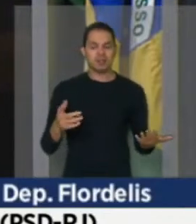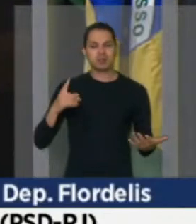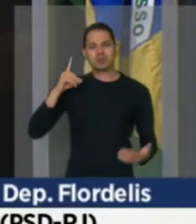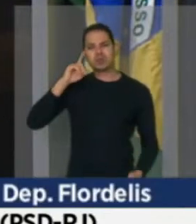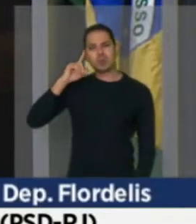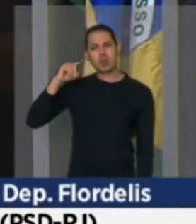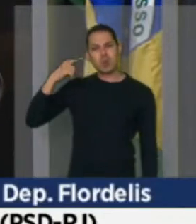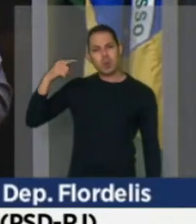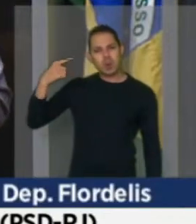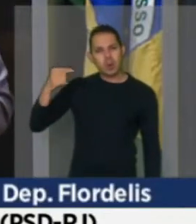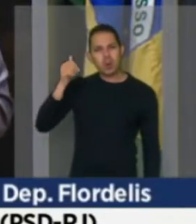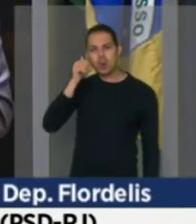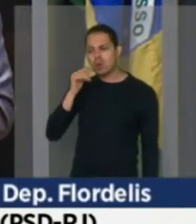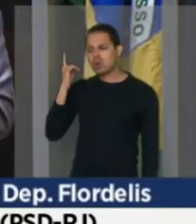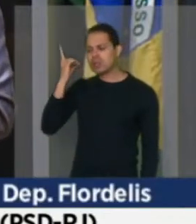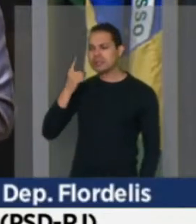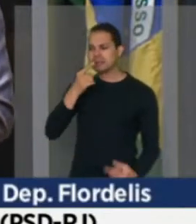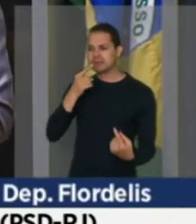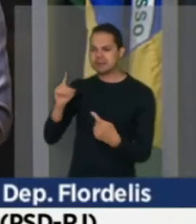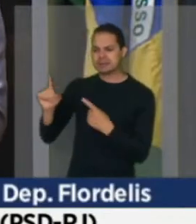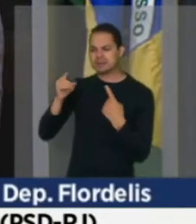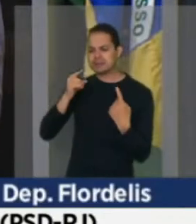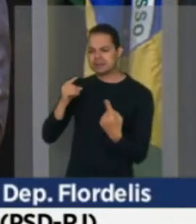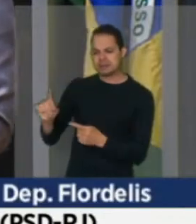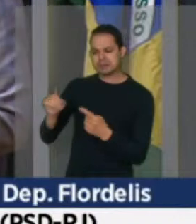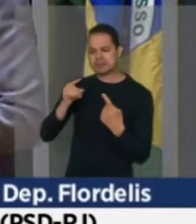dias a deputada é atacada.